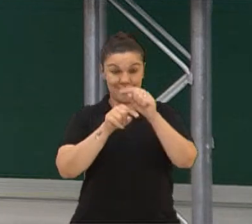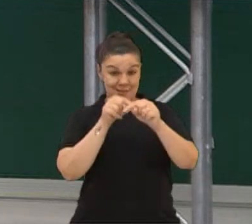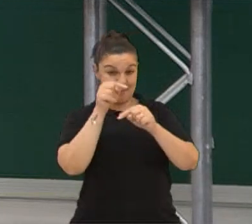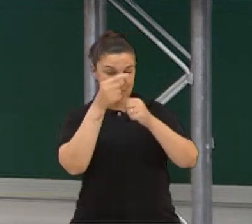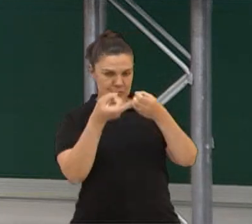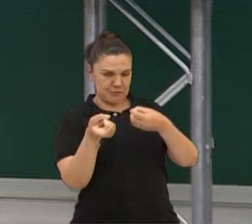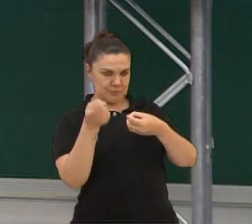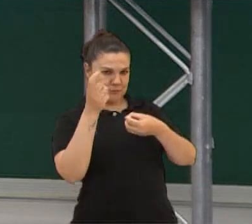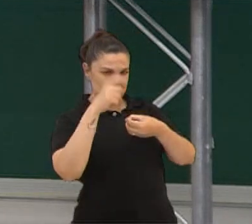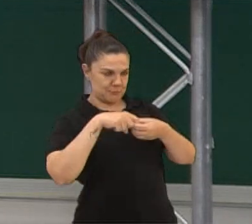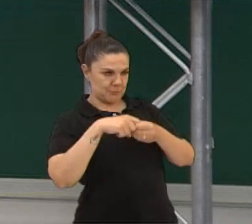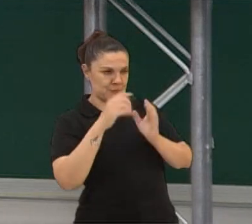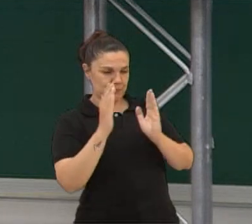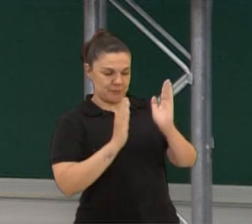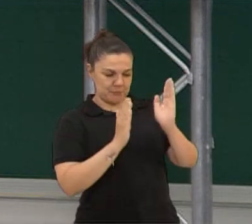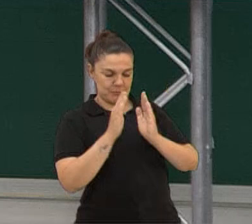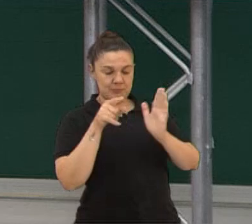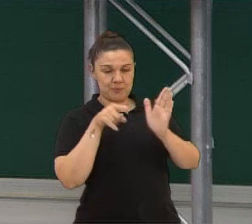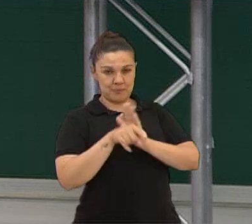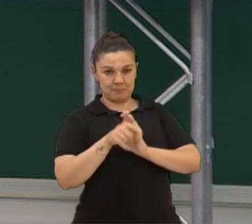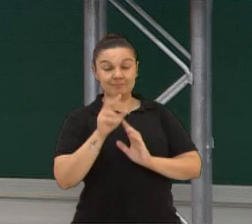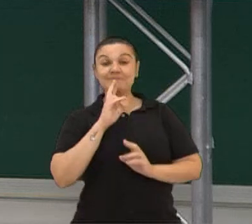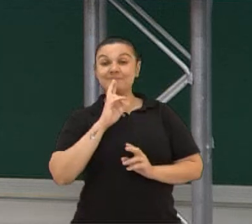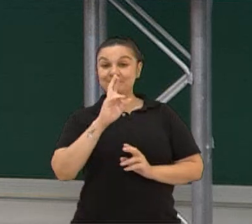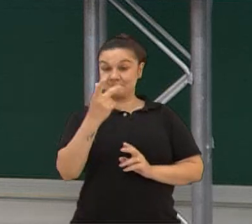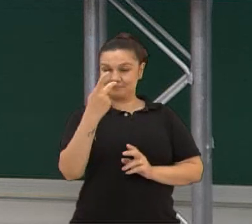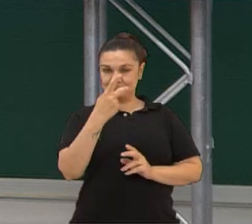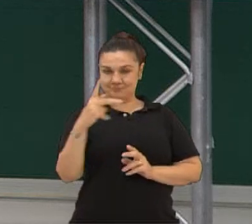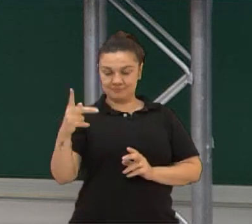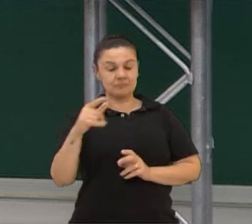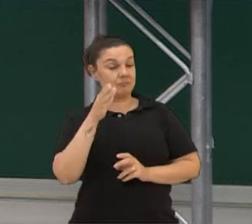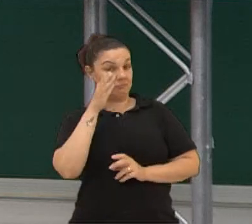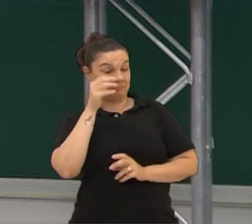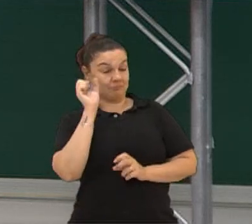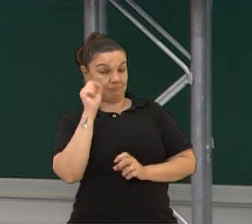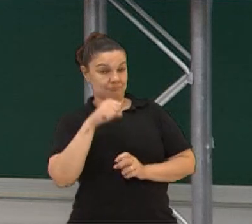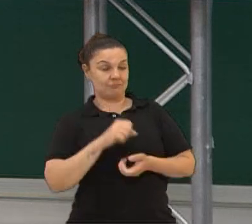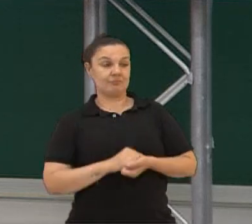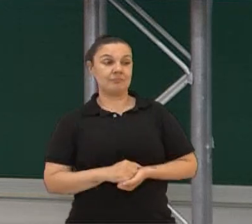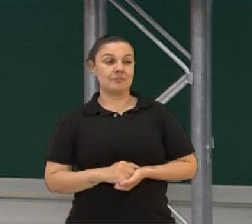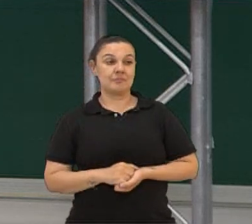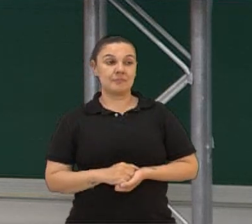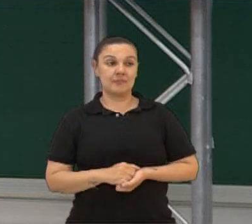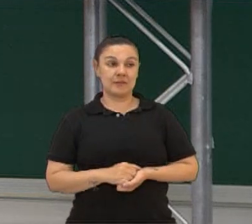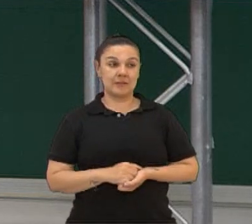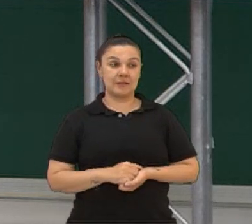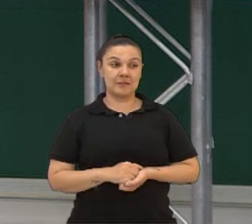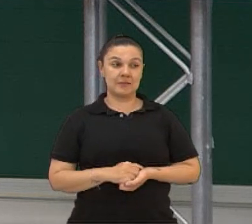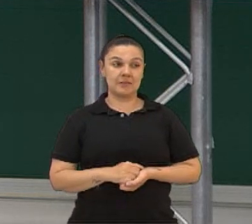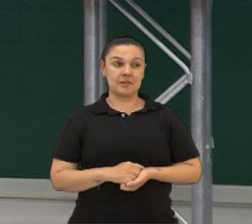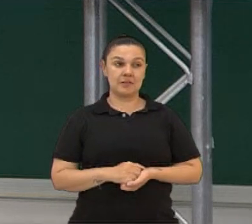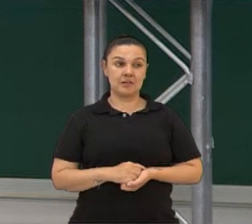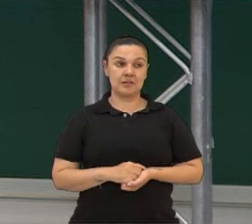a gente terminar o tempo do quiz, eu trago a sua resposta muito interessante, tá bom? E a...